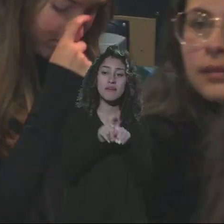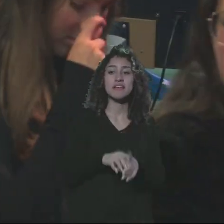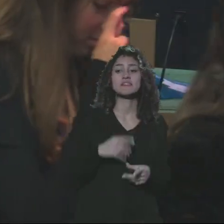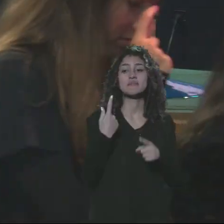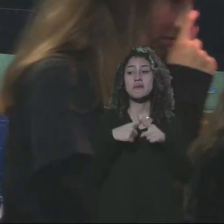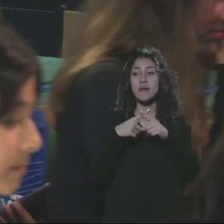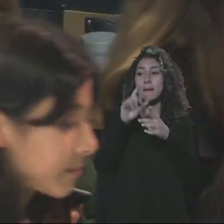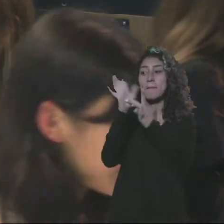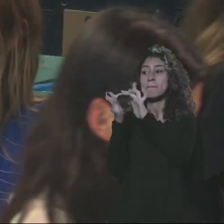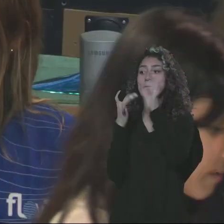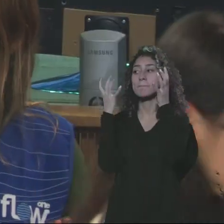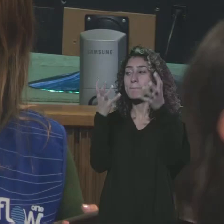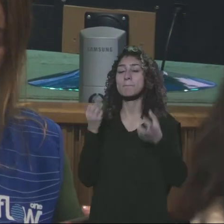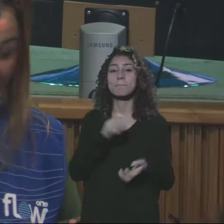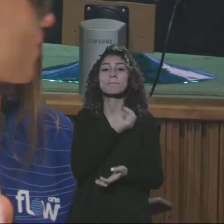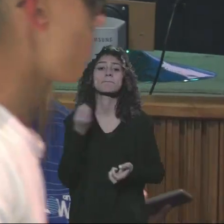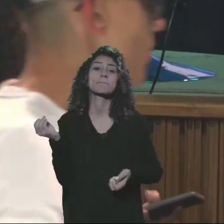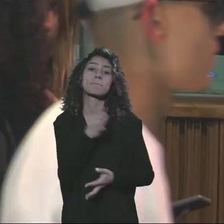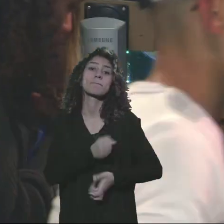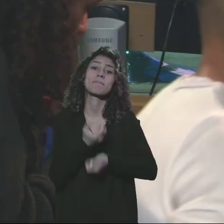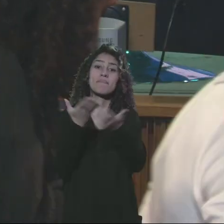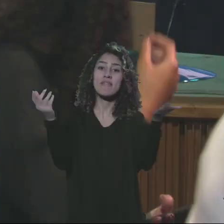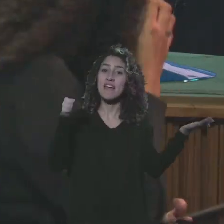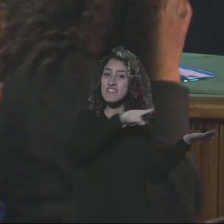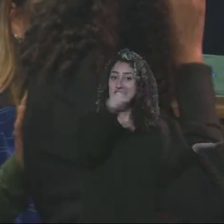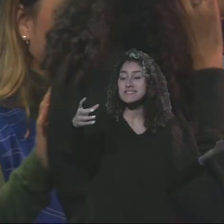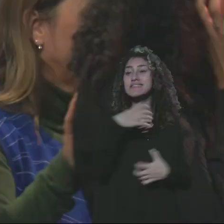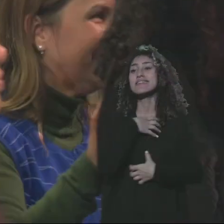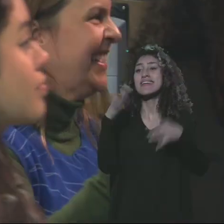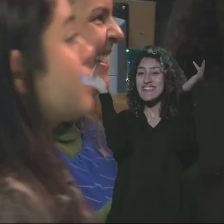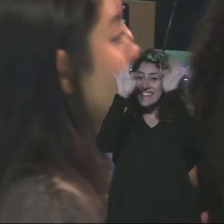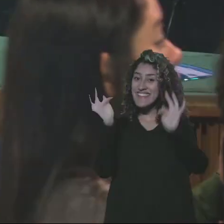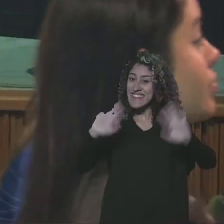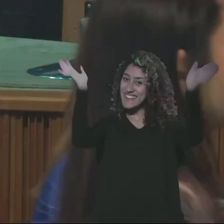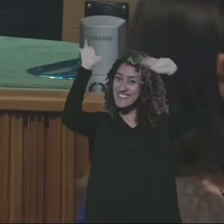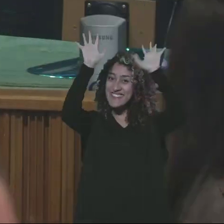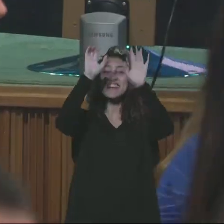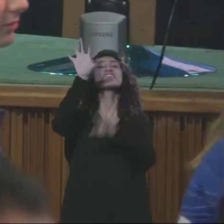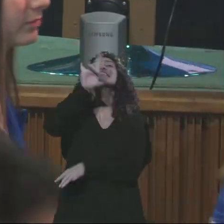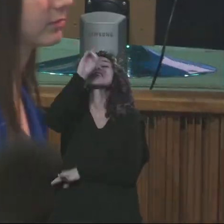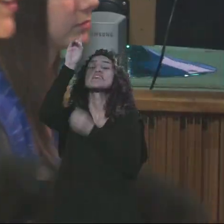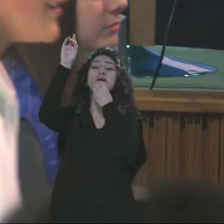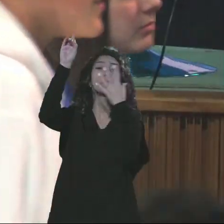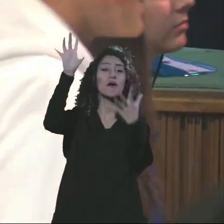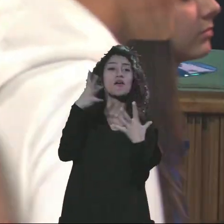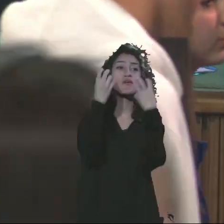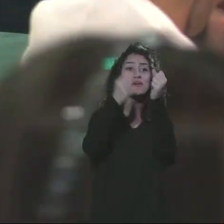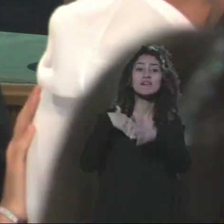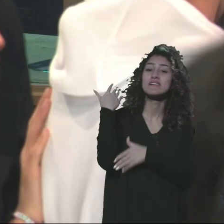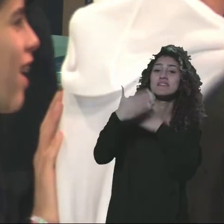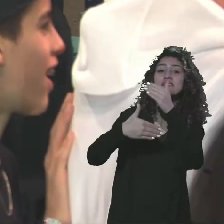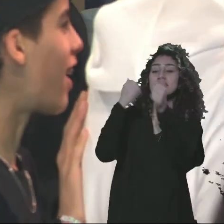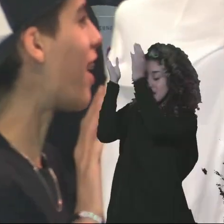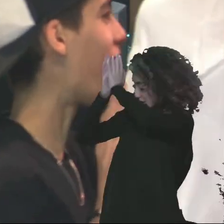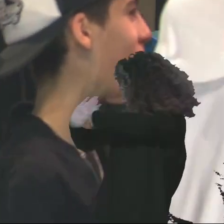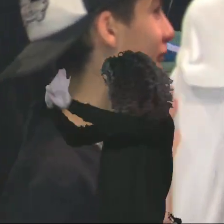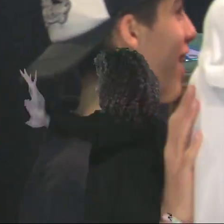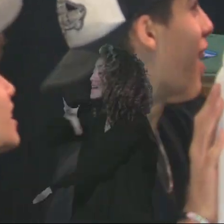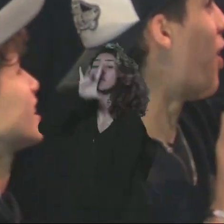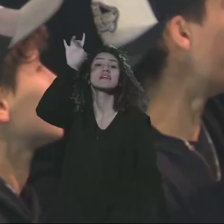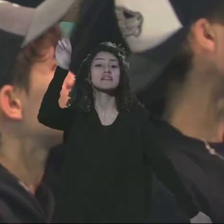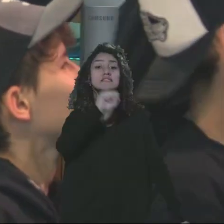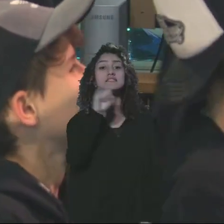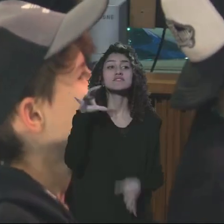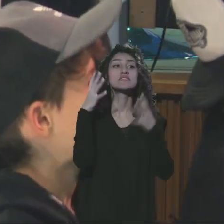nova. Amém? Quem está feliz aí? Deus é bom. Vamos continuar adorando a Deus. Se